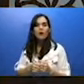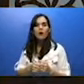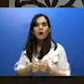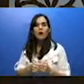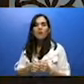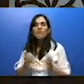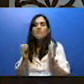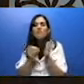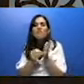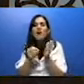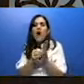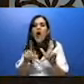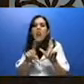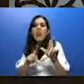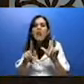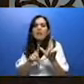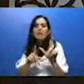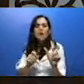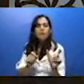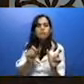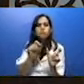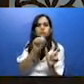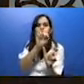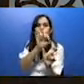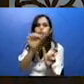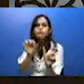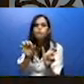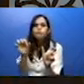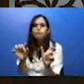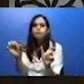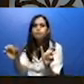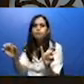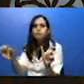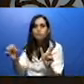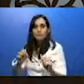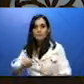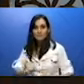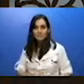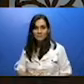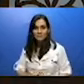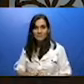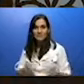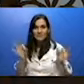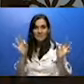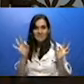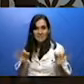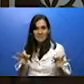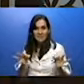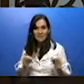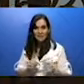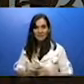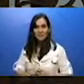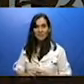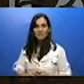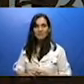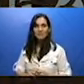preencher a palavra diz se lê tá certo